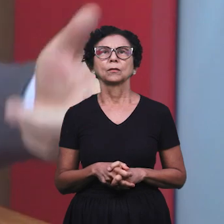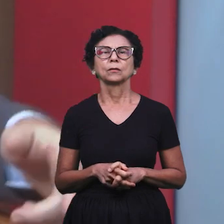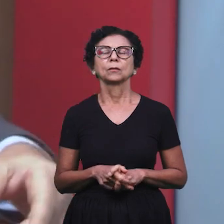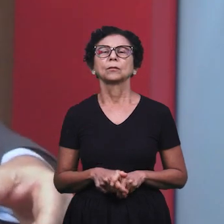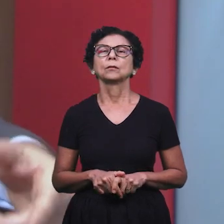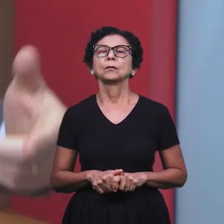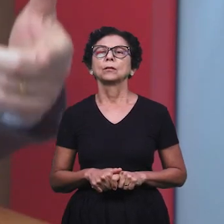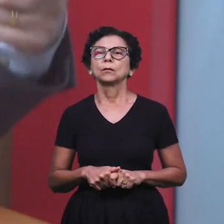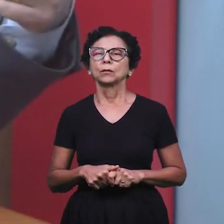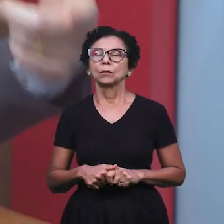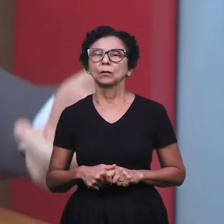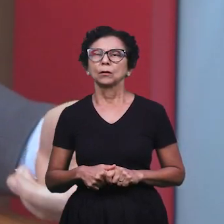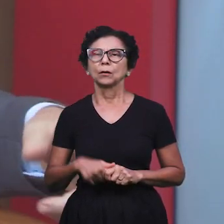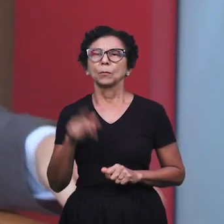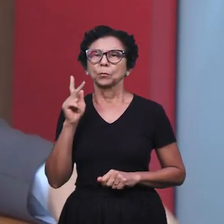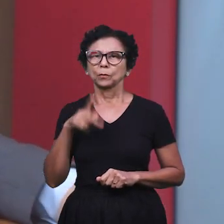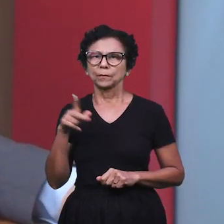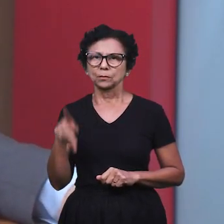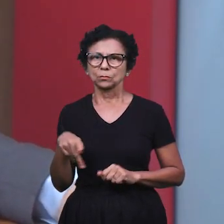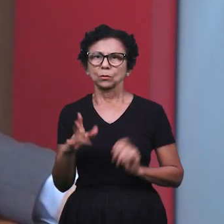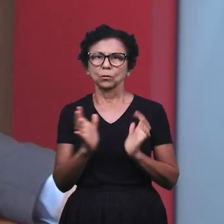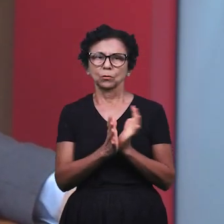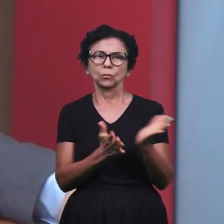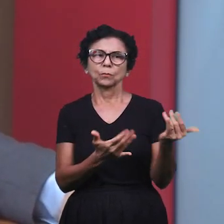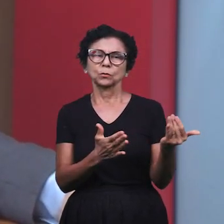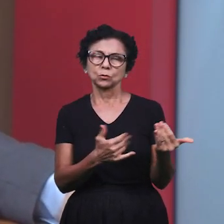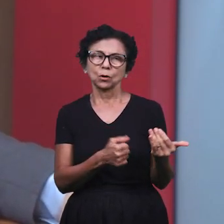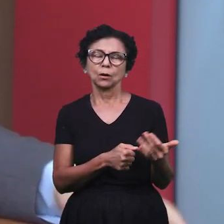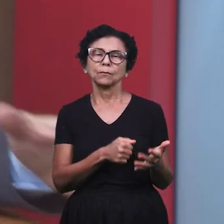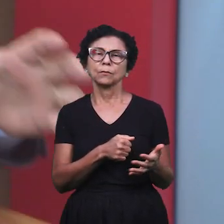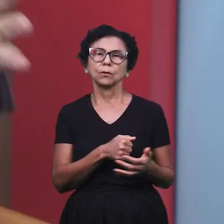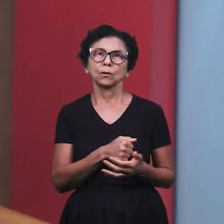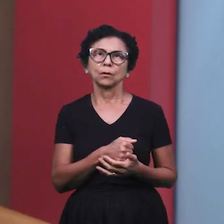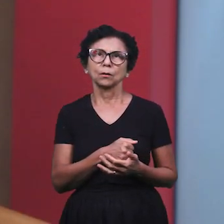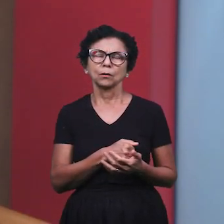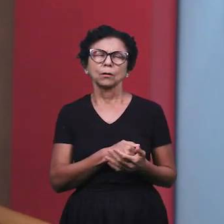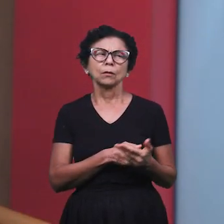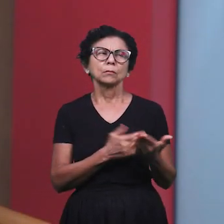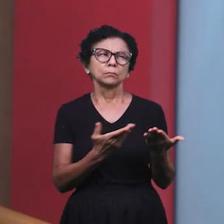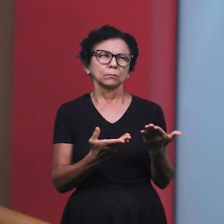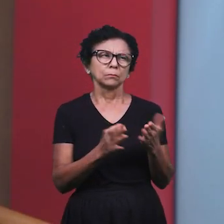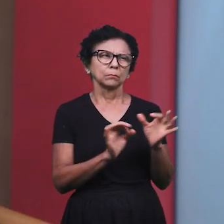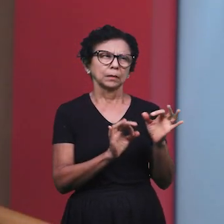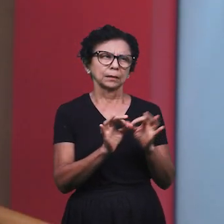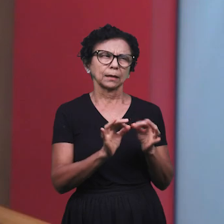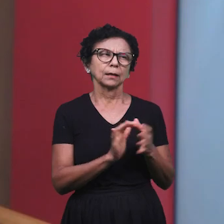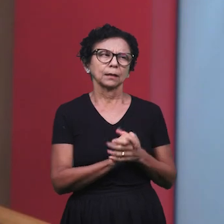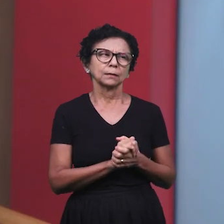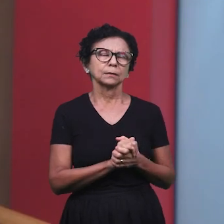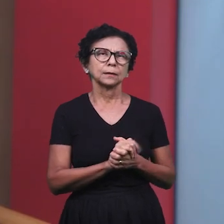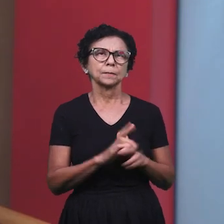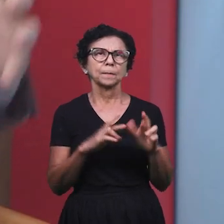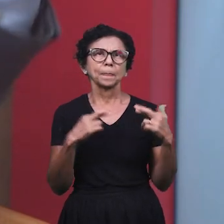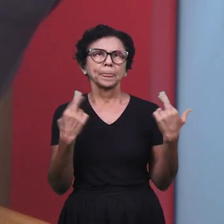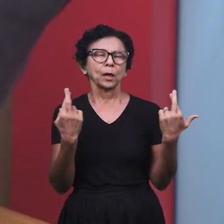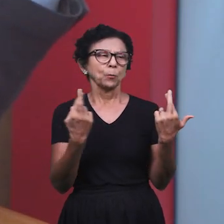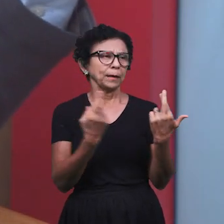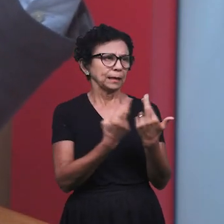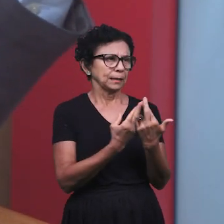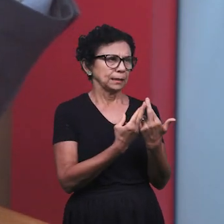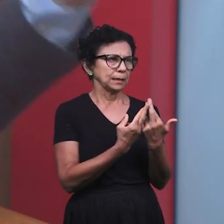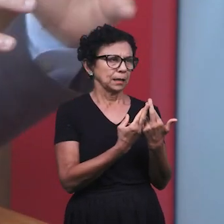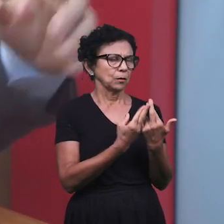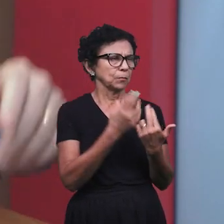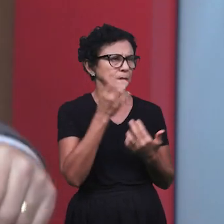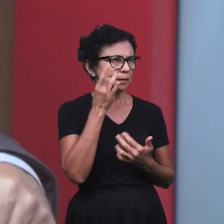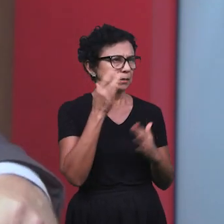os professores de jovens para que isso aconteça. Ao invés, às vezes, de uma reunião presencial na igreja, faz uma reunião